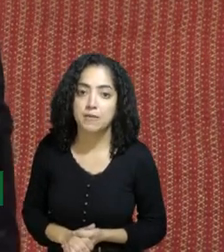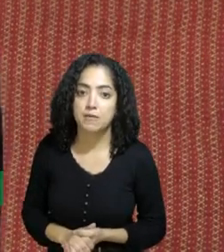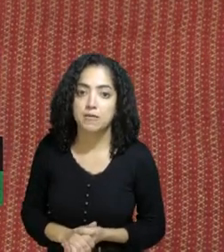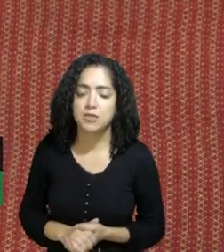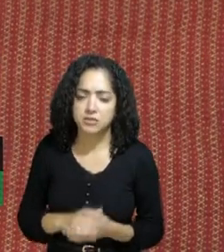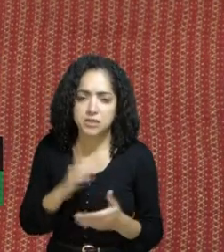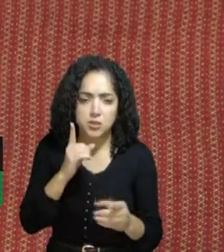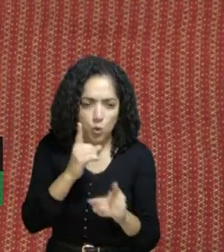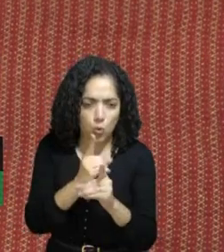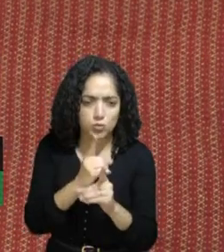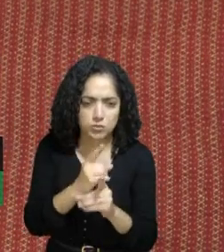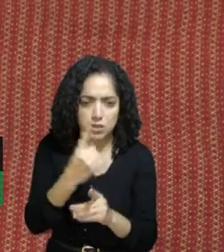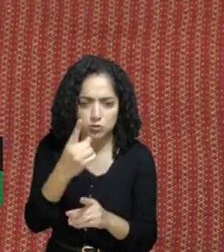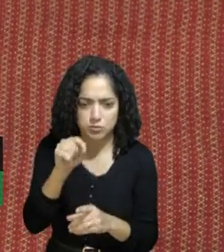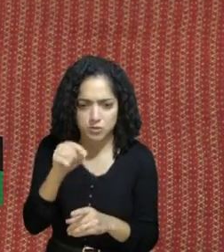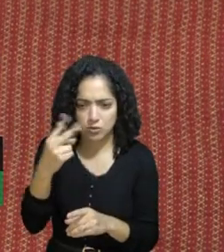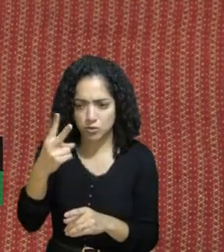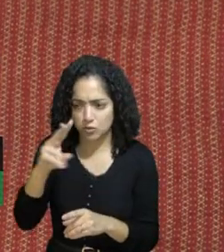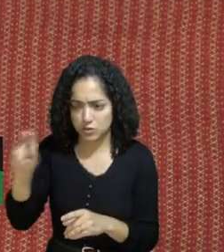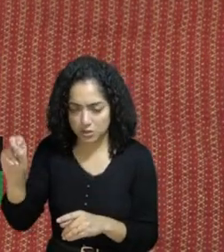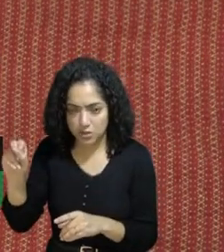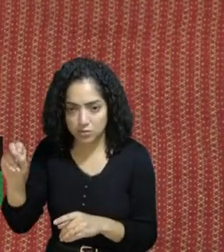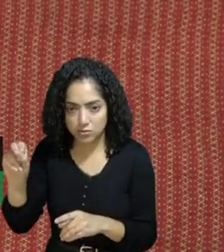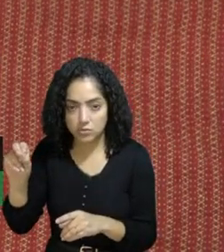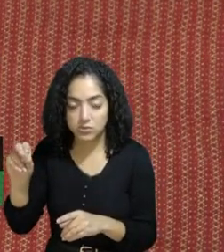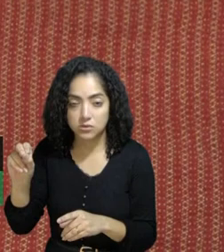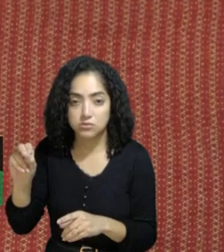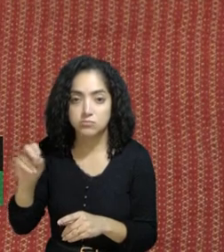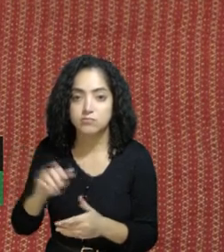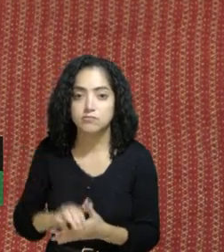localizar os 1.200 servidores das aeronaves.